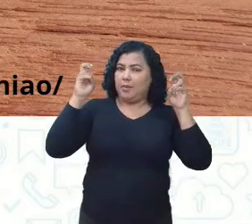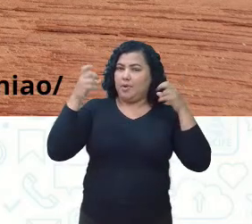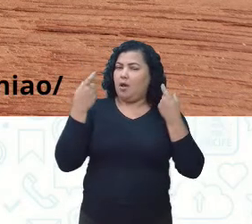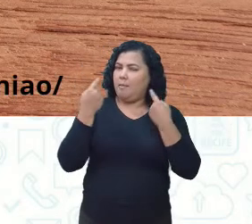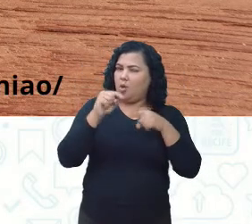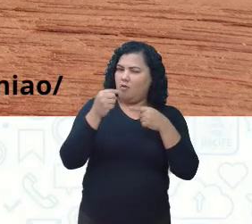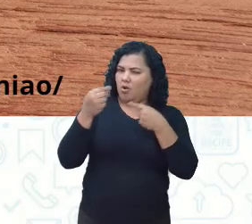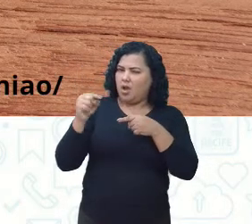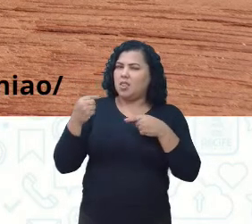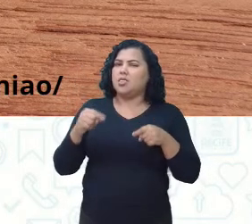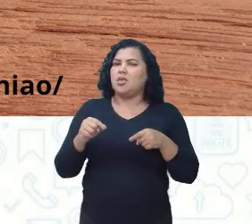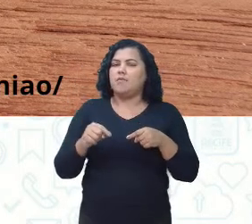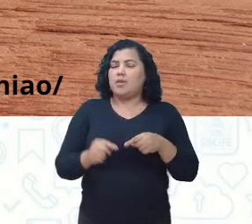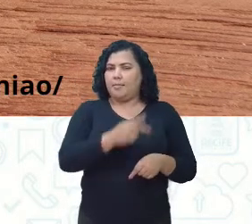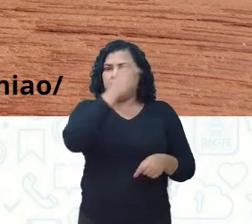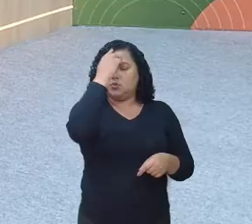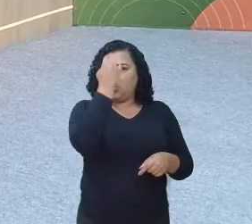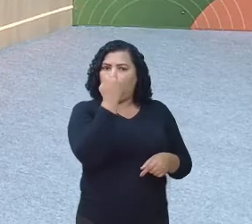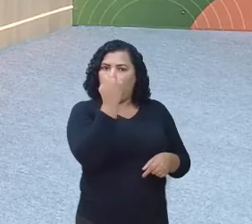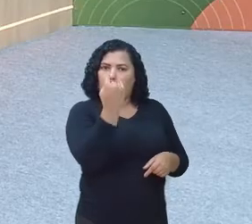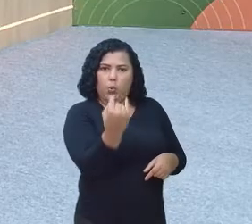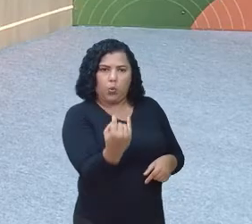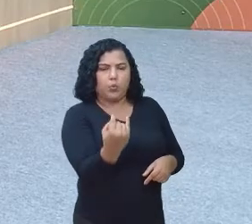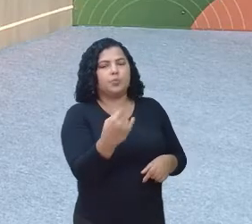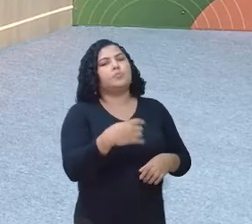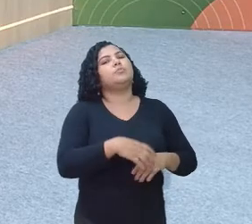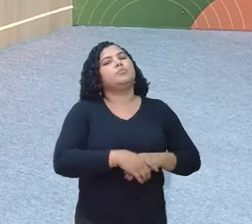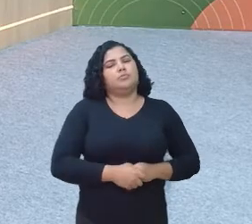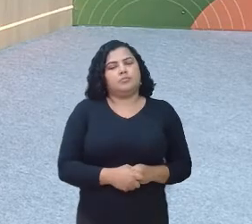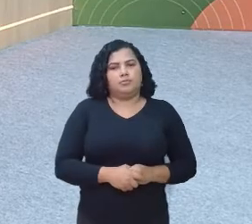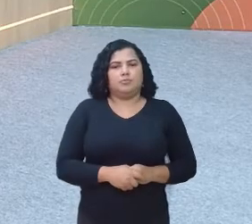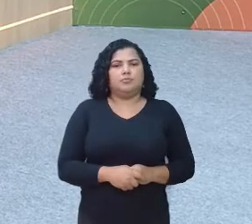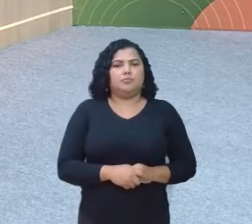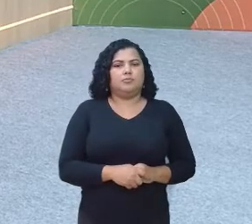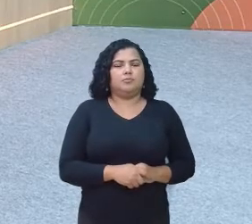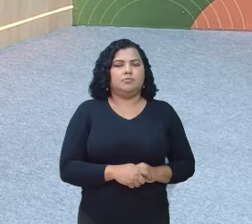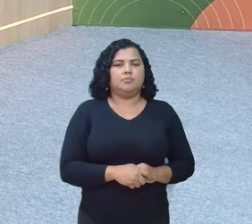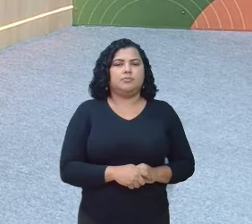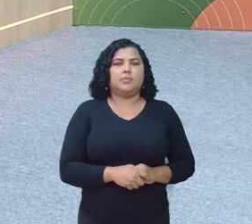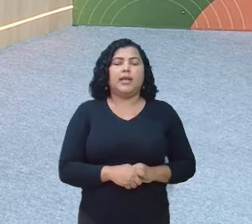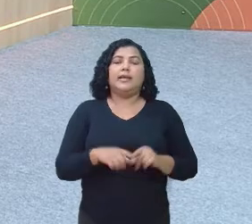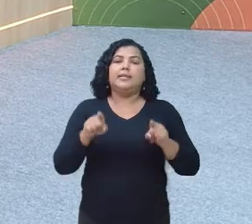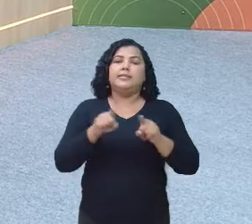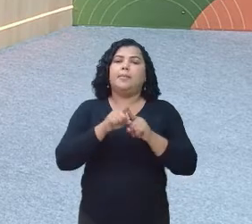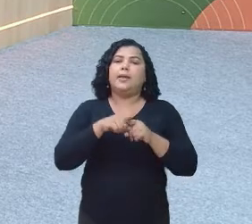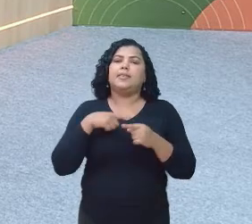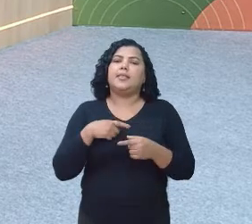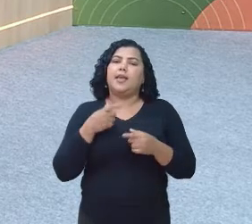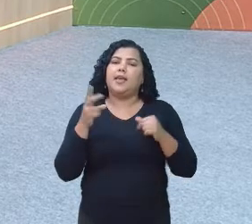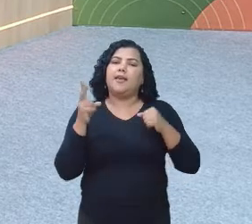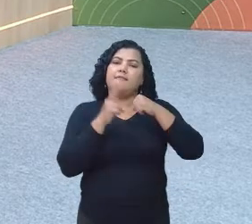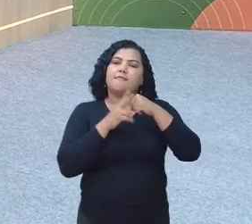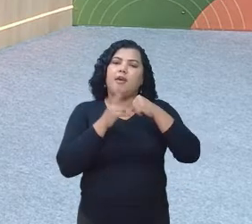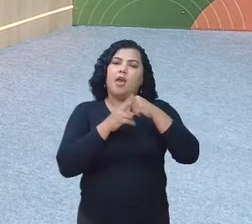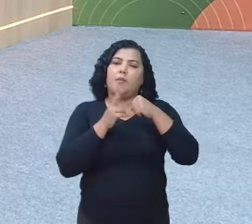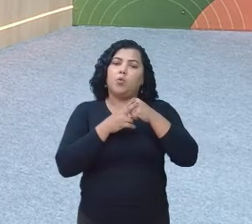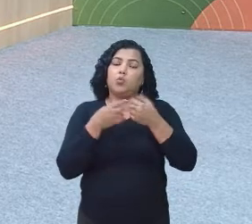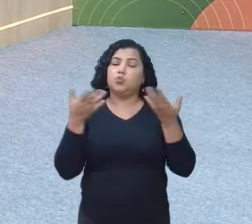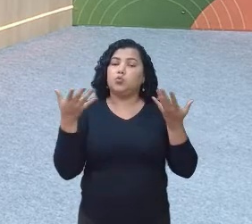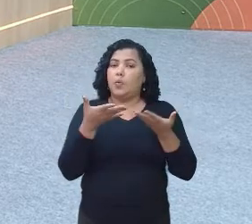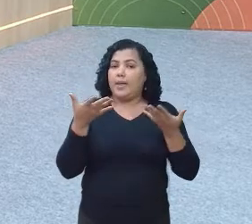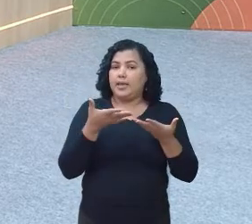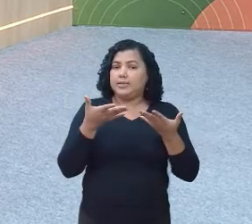atenção, talvez ainda mais polêmicos do que a notícia e a reportagem. E contém verbos no presente e no imperativo. Então,